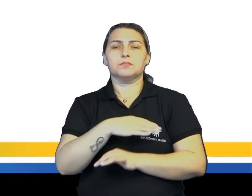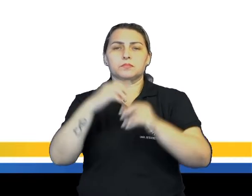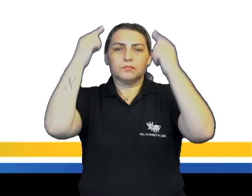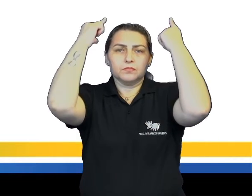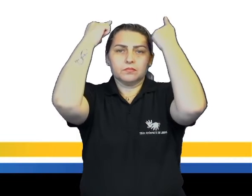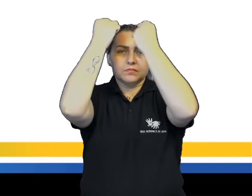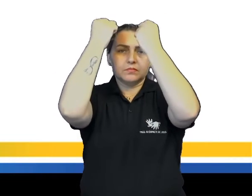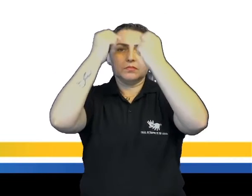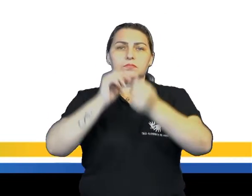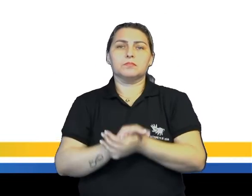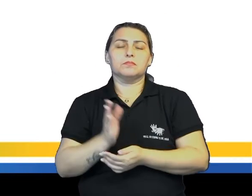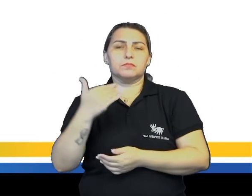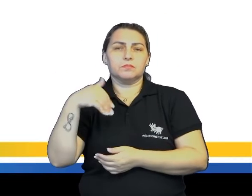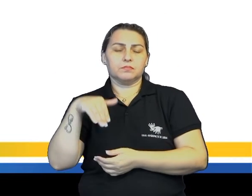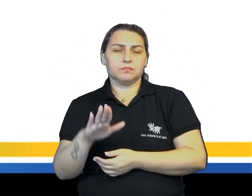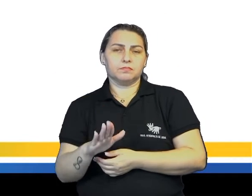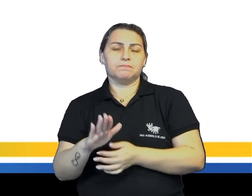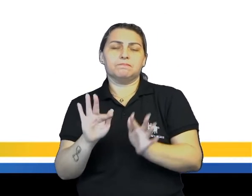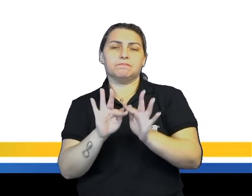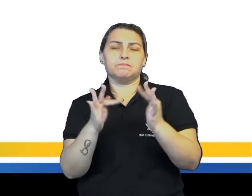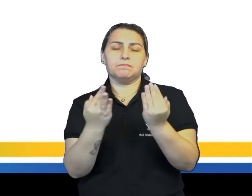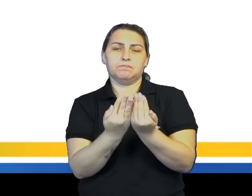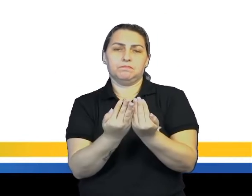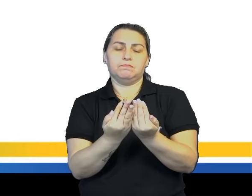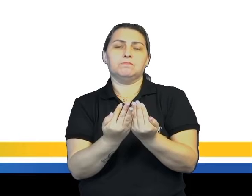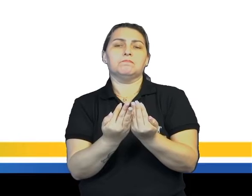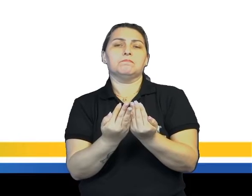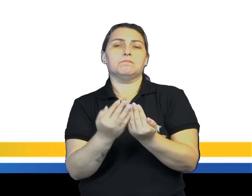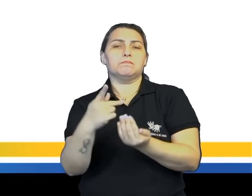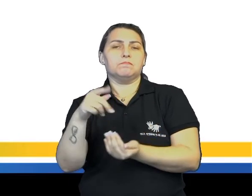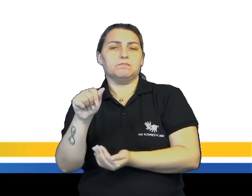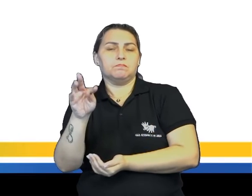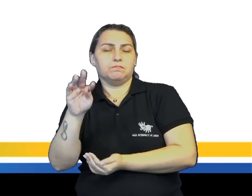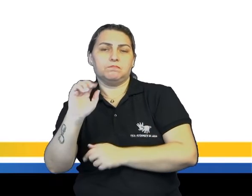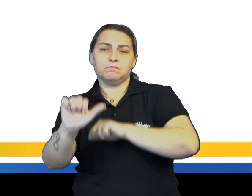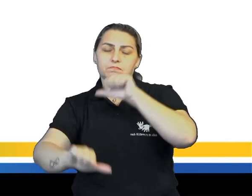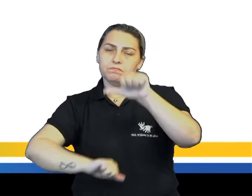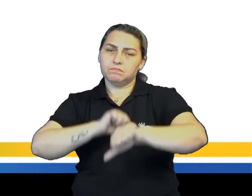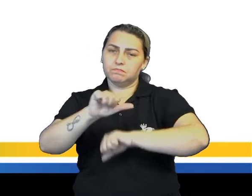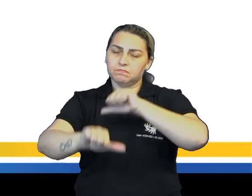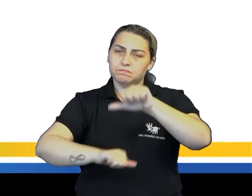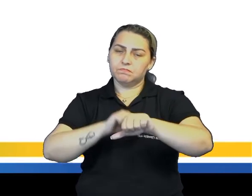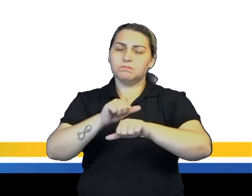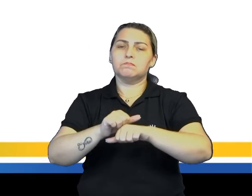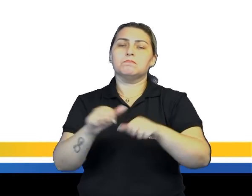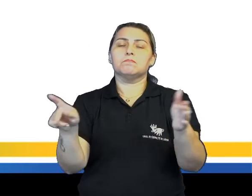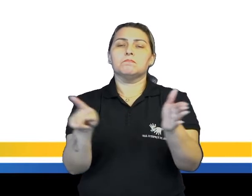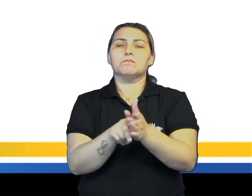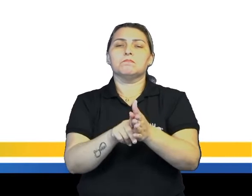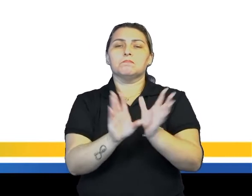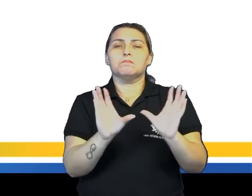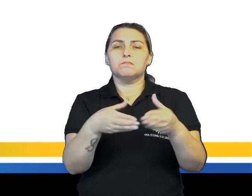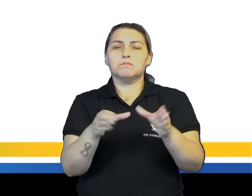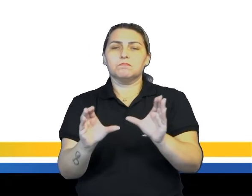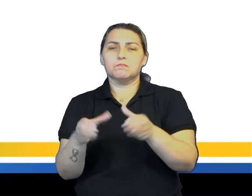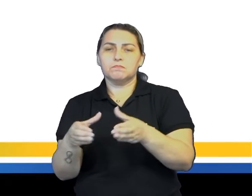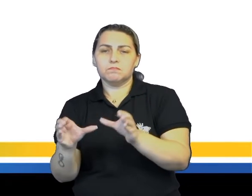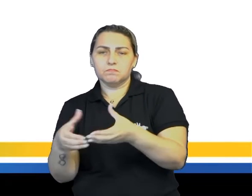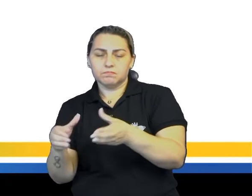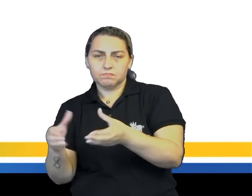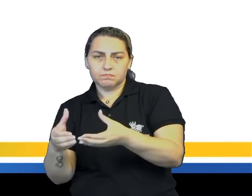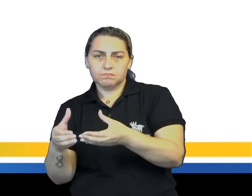grega, os parentes mais próximos do pater transformam-se nos integrantes das classes